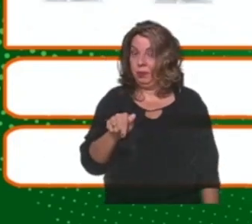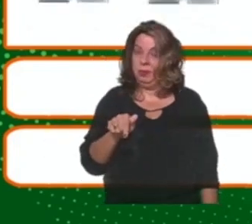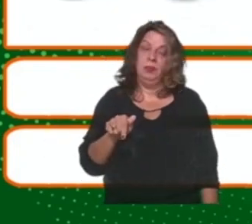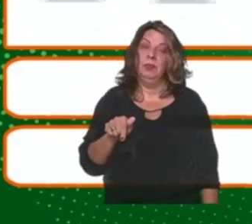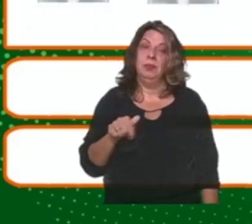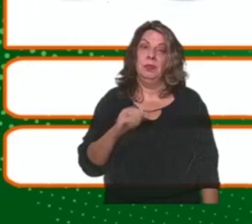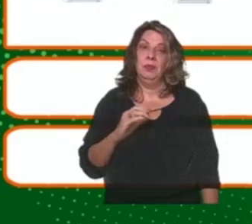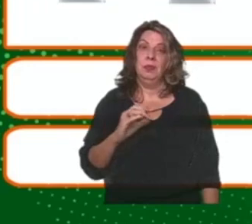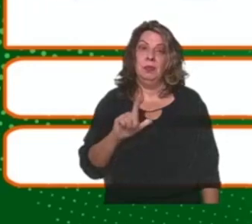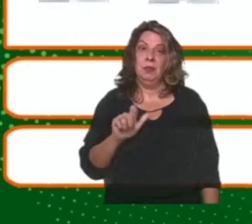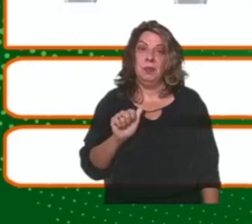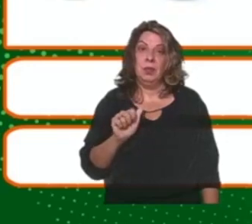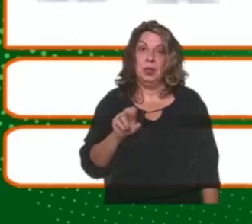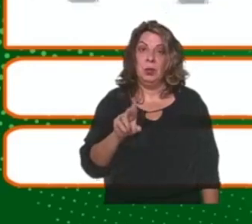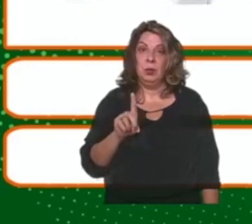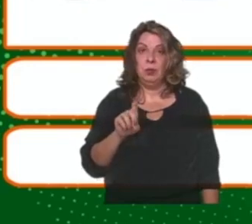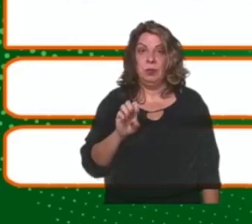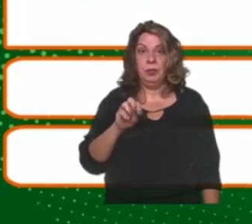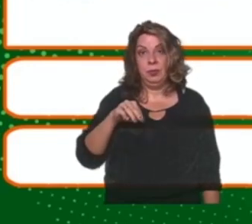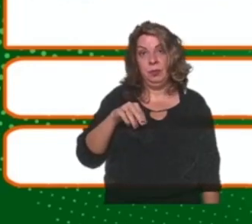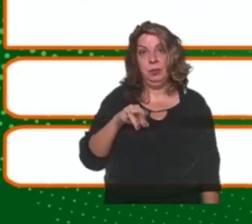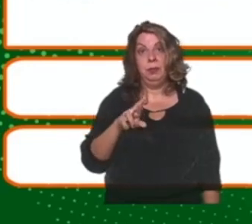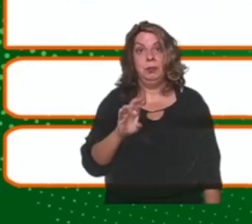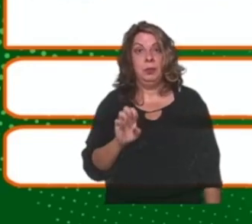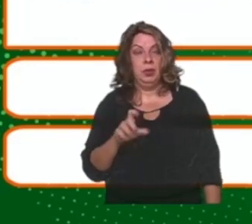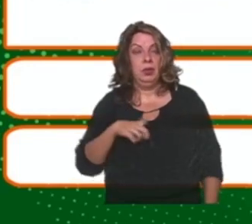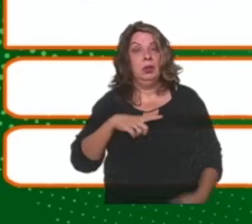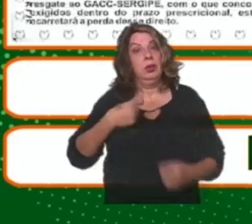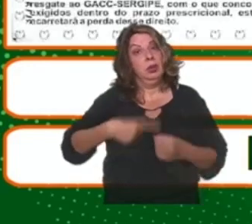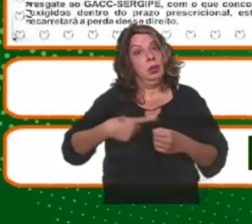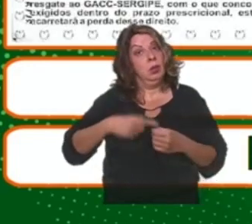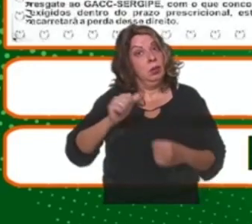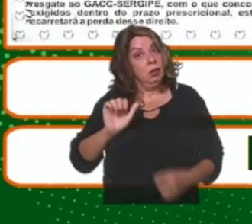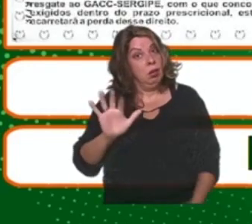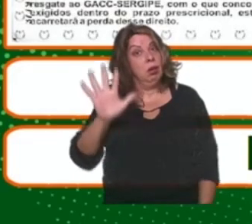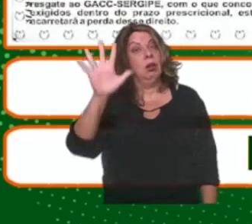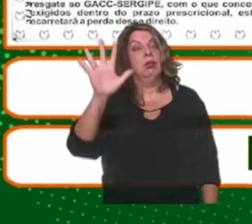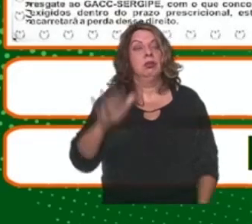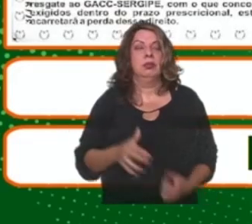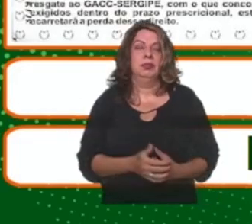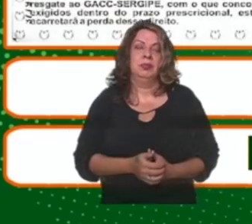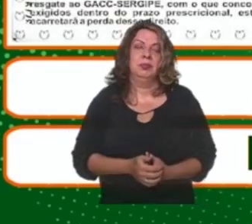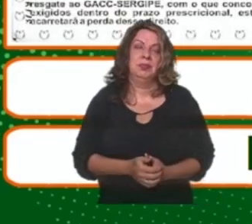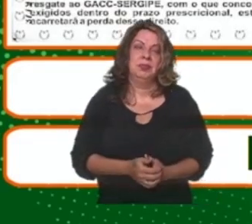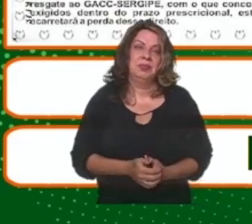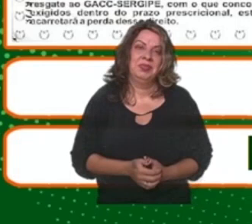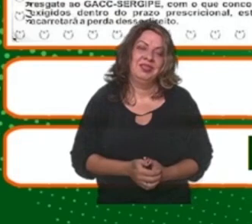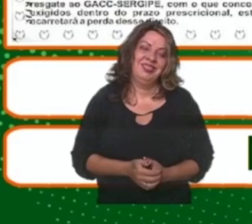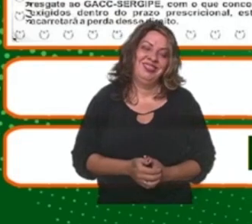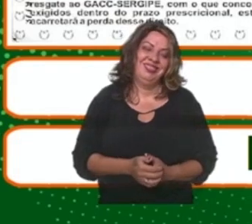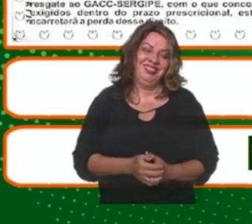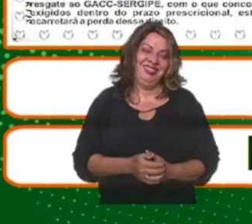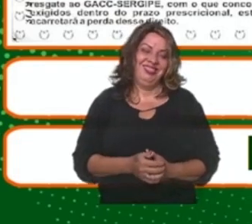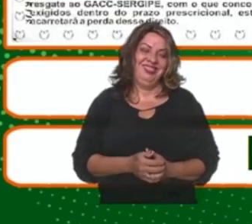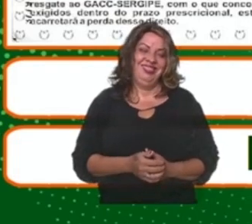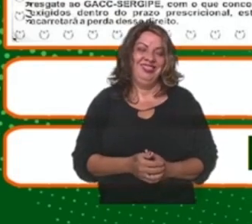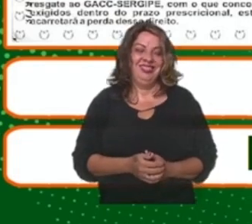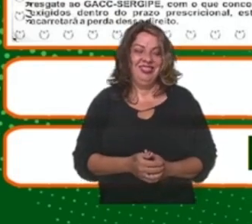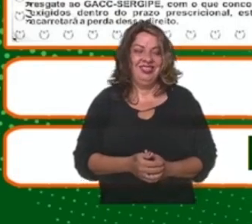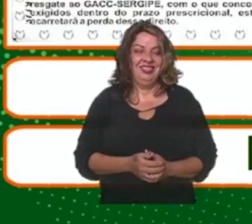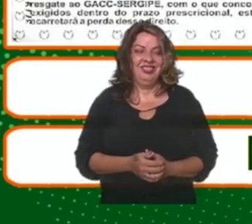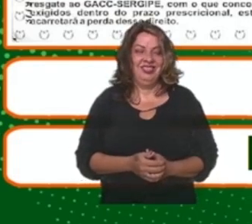180177, é o Claudemir Bispo dos Santos, é de Lagarto, adquiriu aí com a Alex, Regional